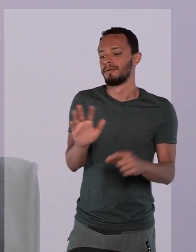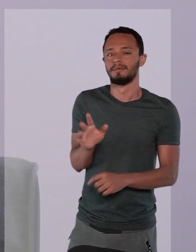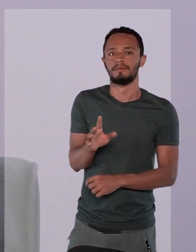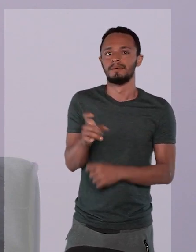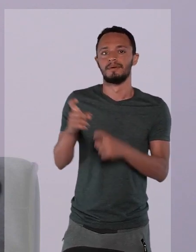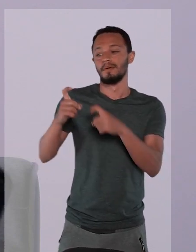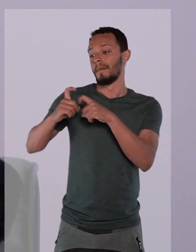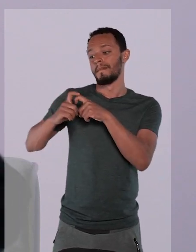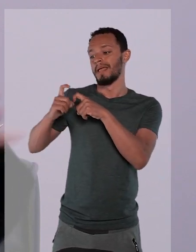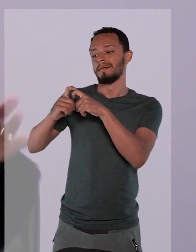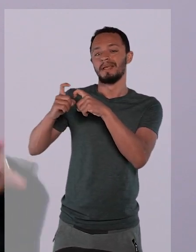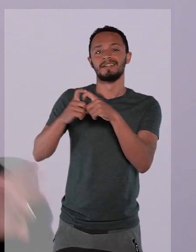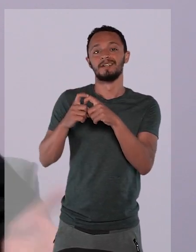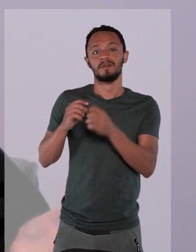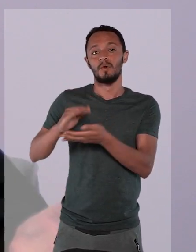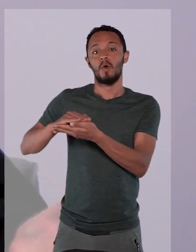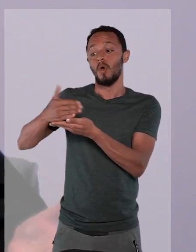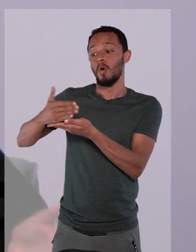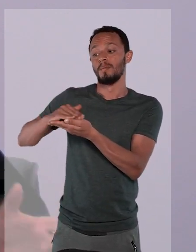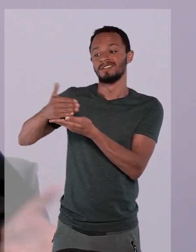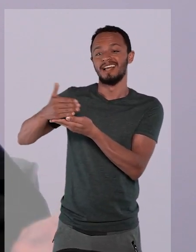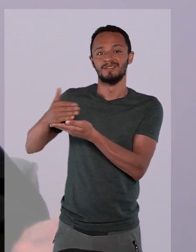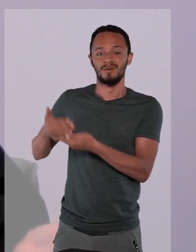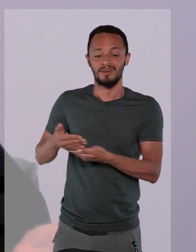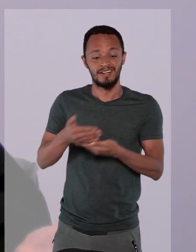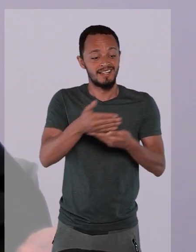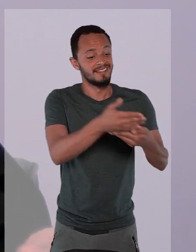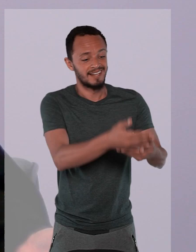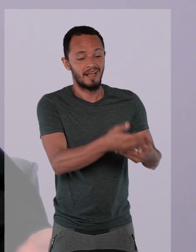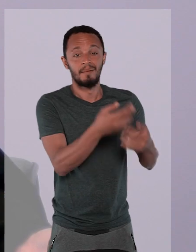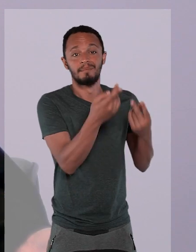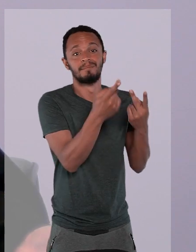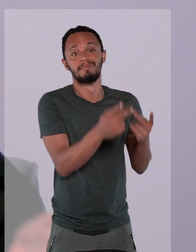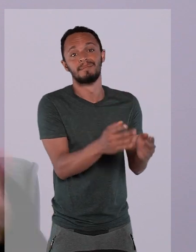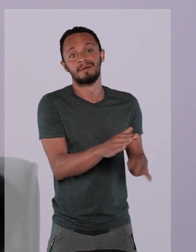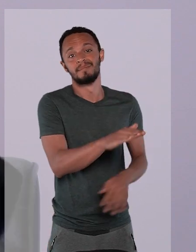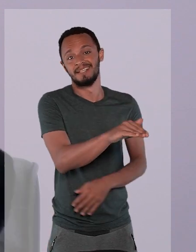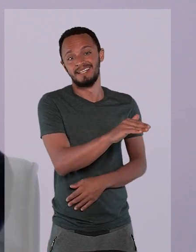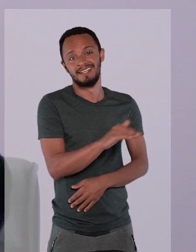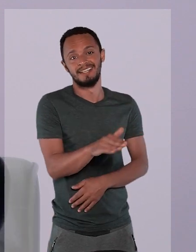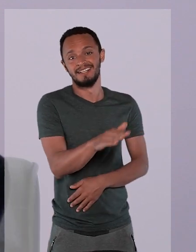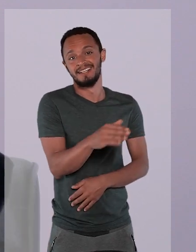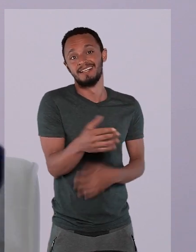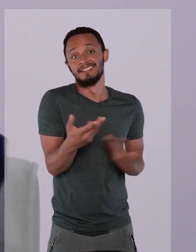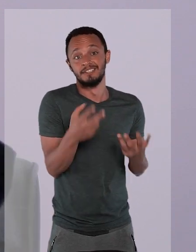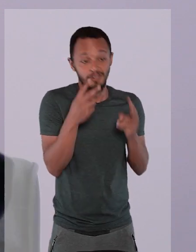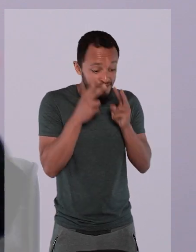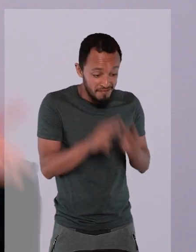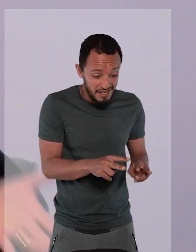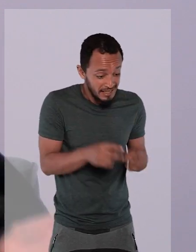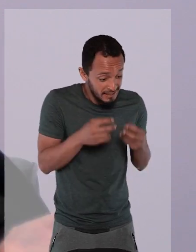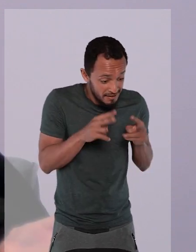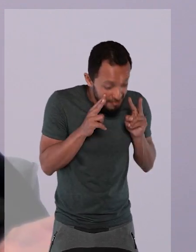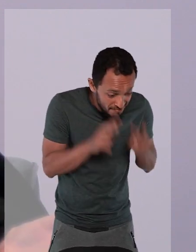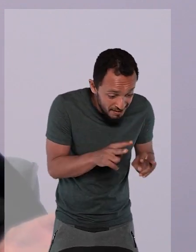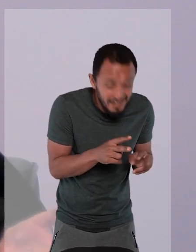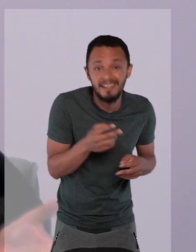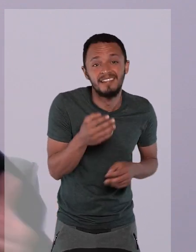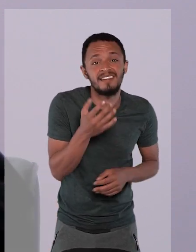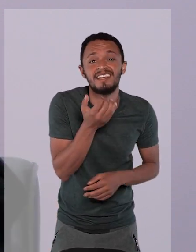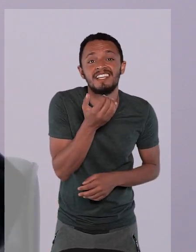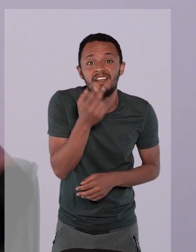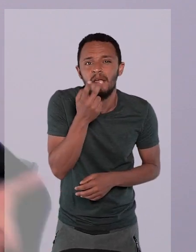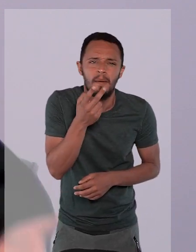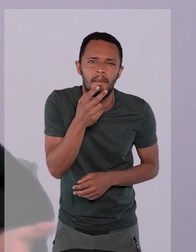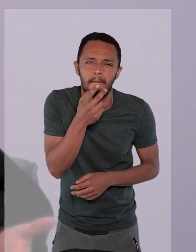médicos do consultório, compramos um computador para a menina e doamos, porque eu falei, não é possível a gente ver isso e continuar fingindo que não está vendo, gente.